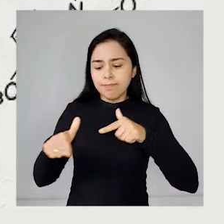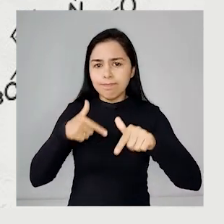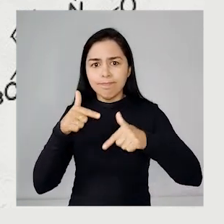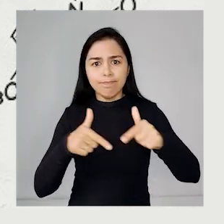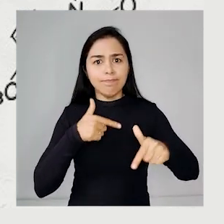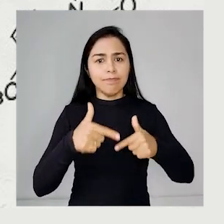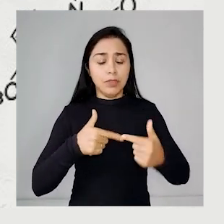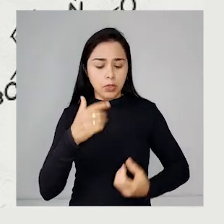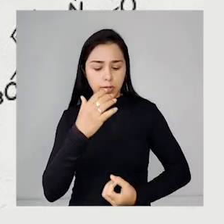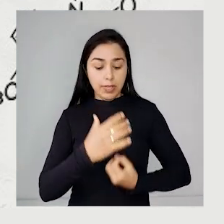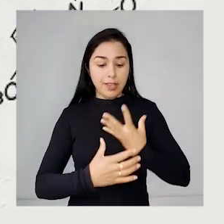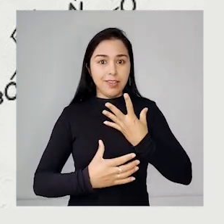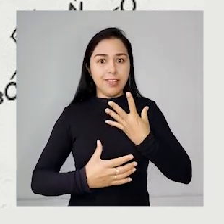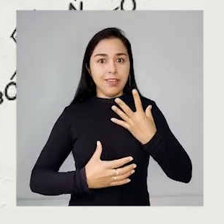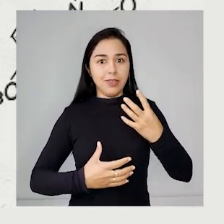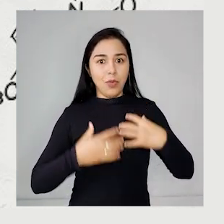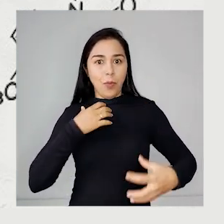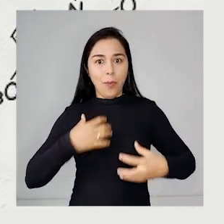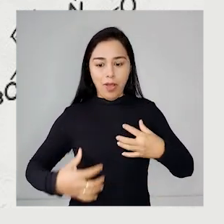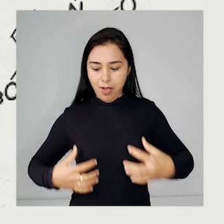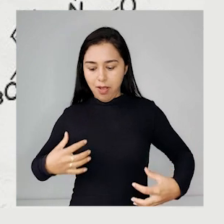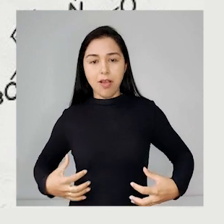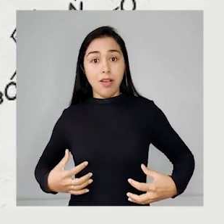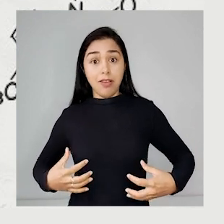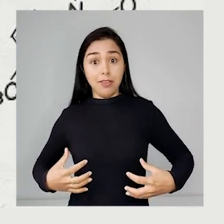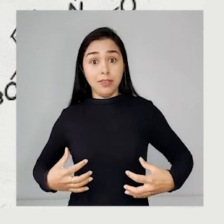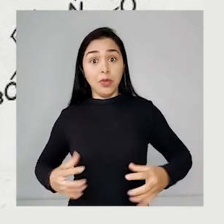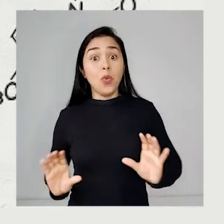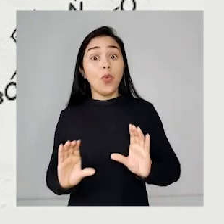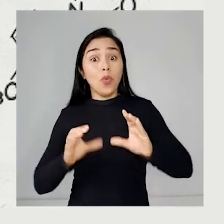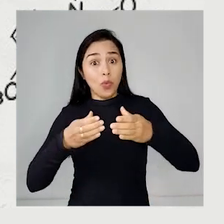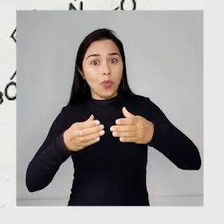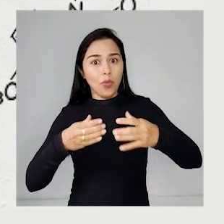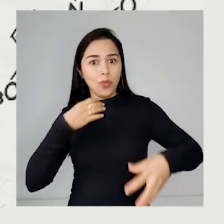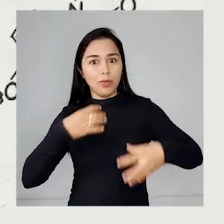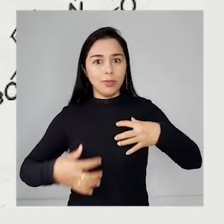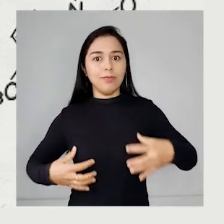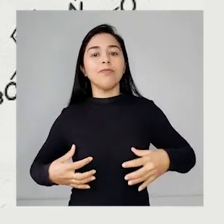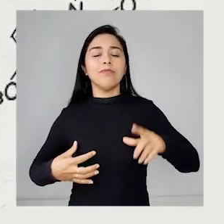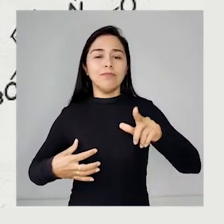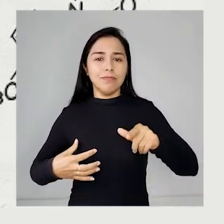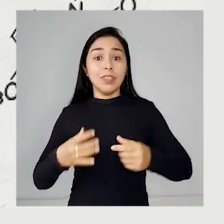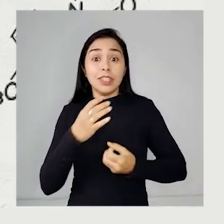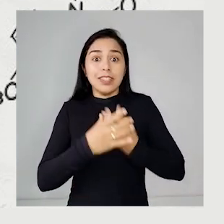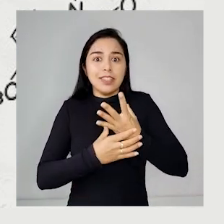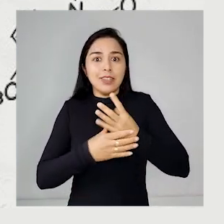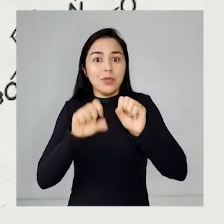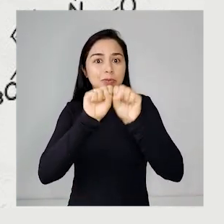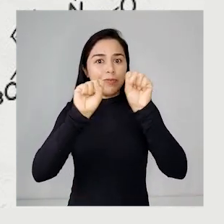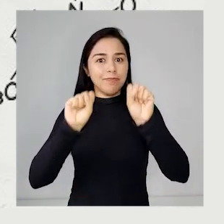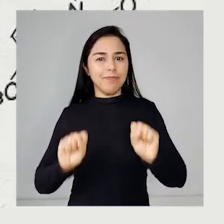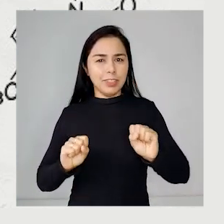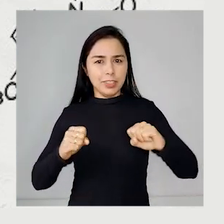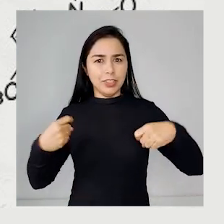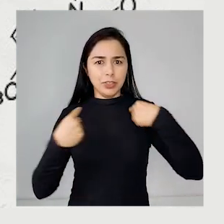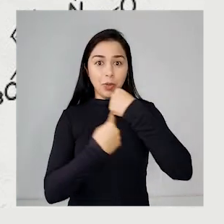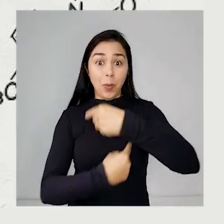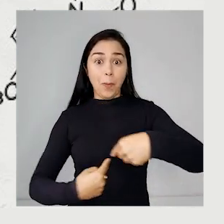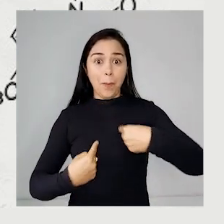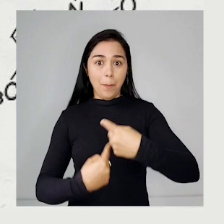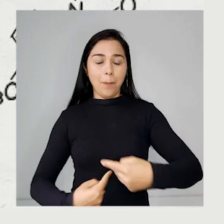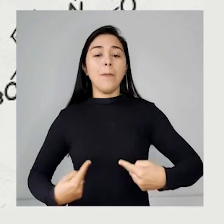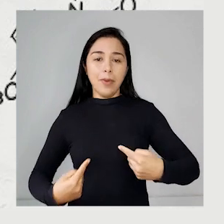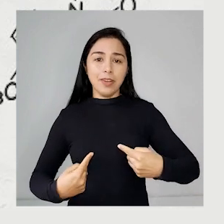os órgãos. Os órgãos formarão os sistemas e os sistemas formam os organismos